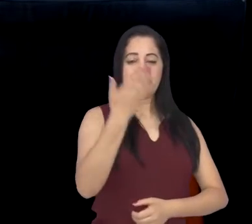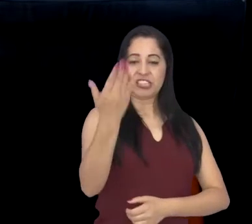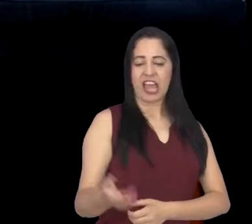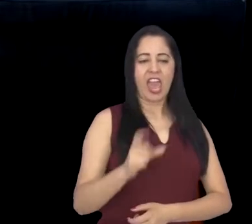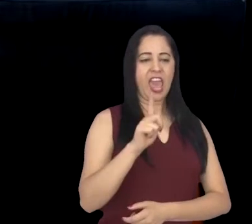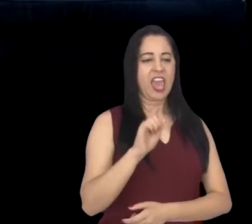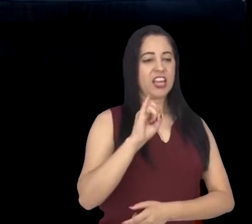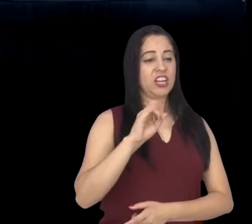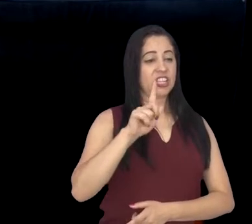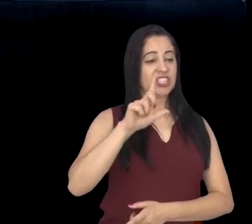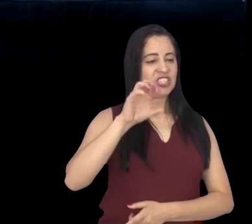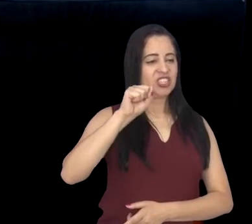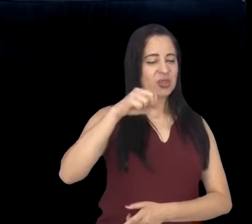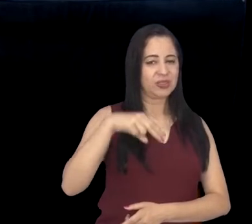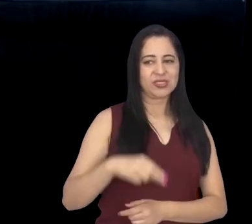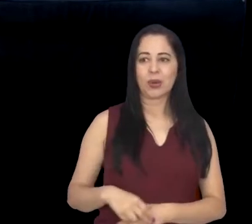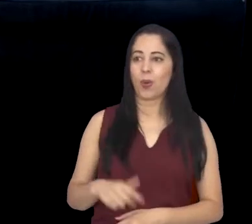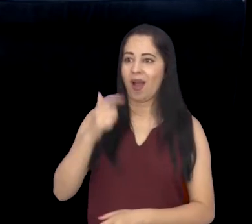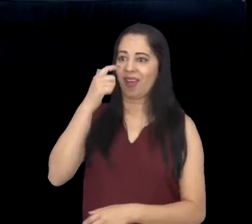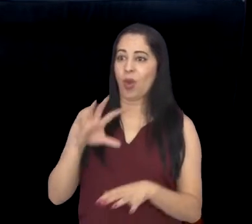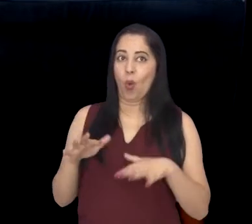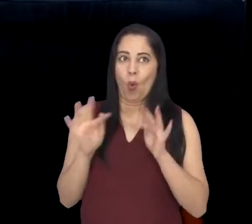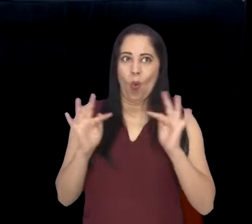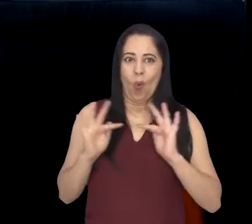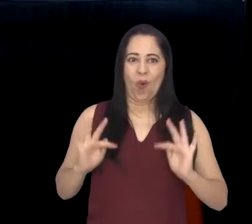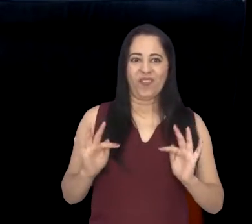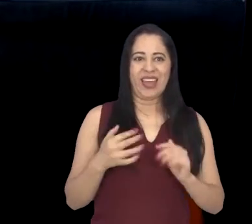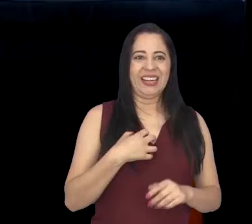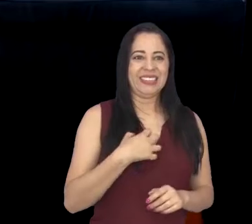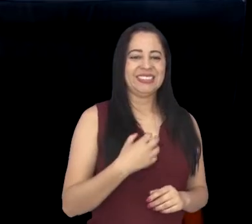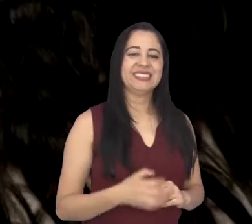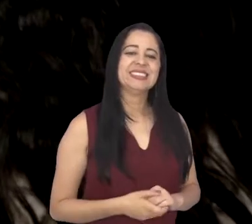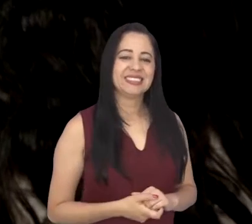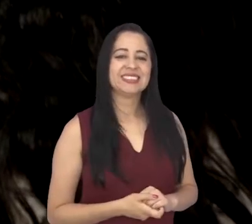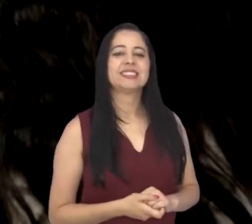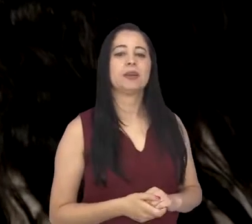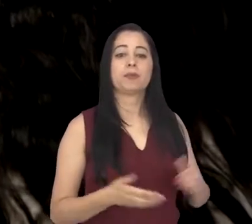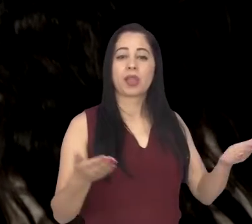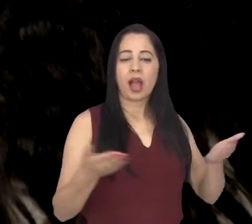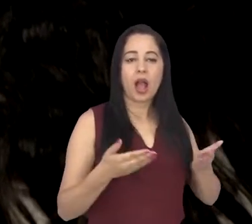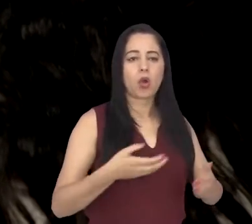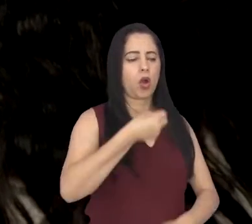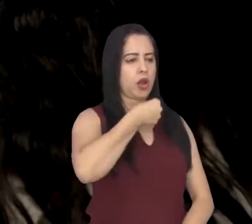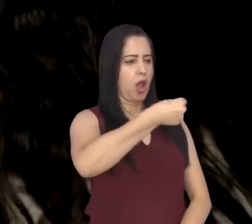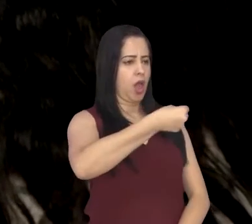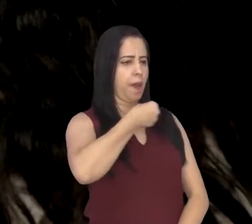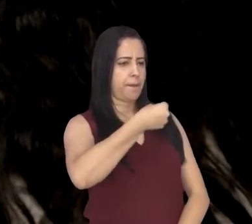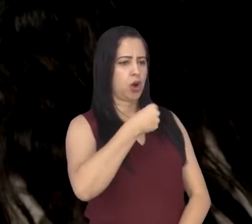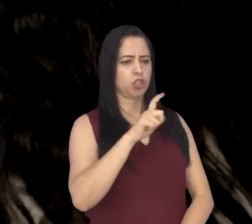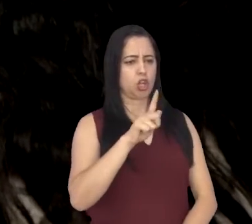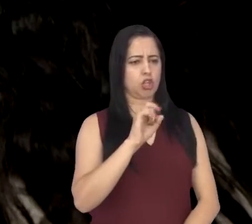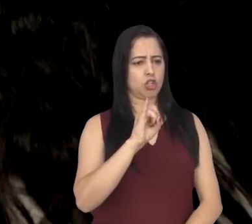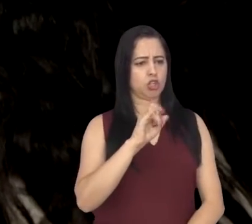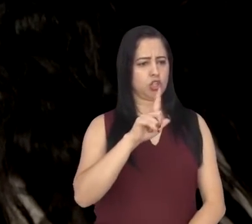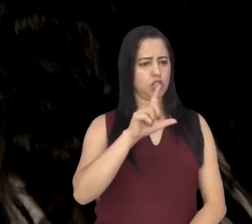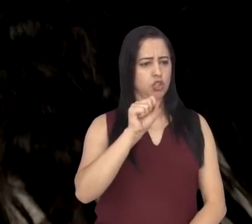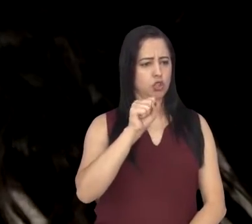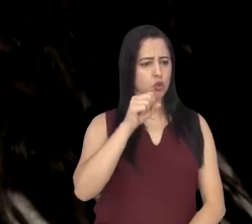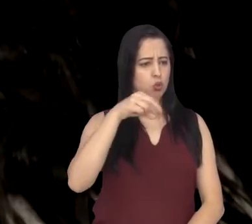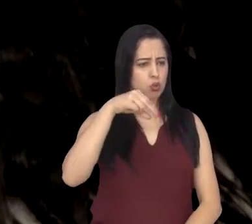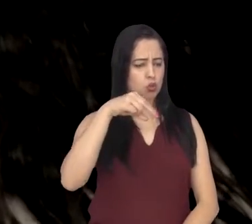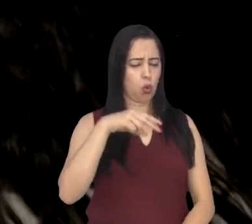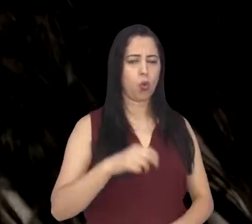Deus! Aí eu falei, falou meu nome? Aí não. Falei, vamos agora com o repórter Gilson Ribeiro. Aí eu falei,